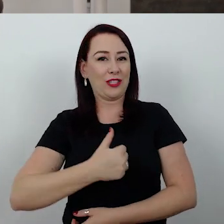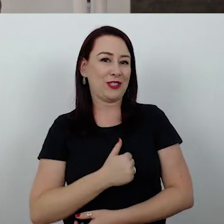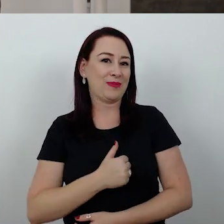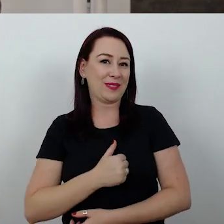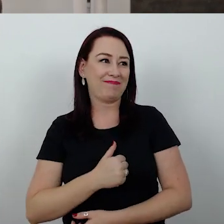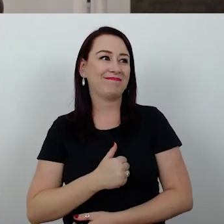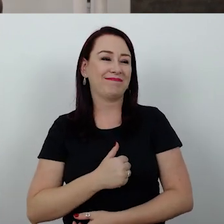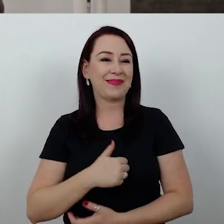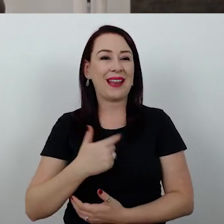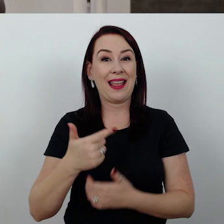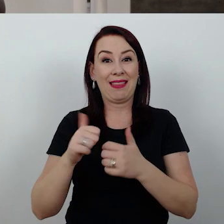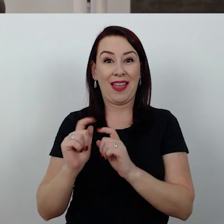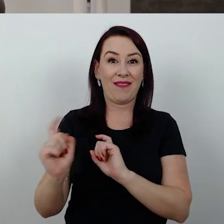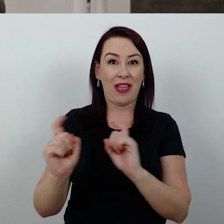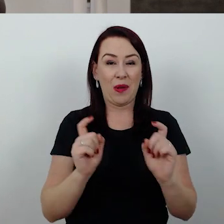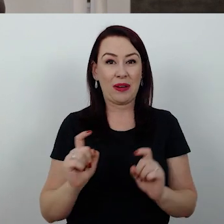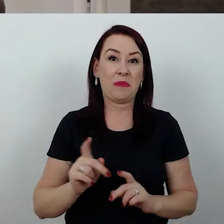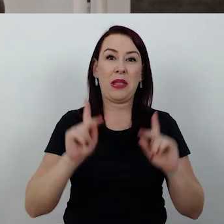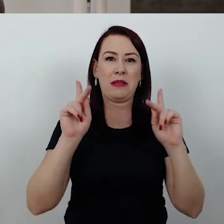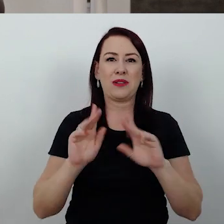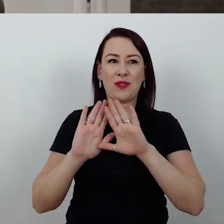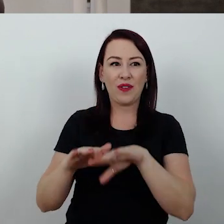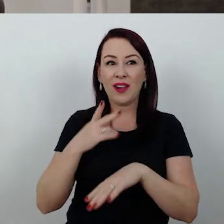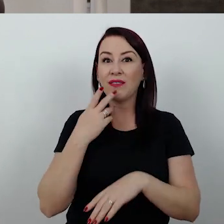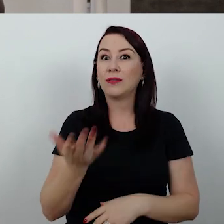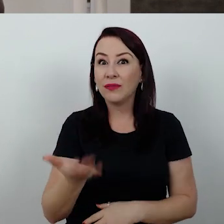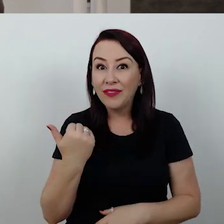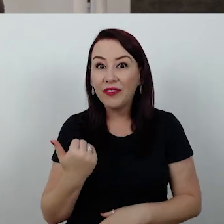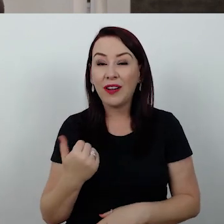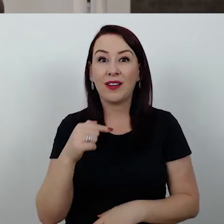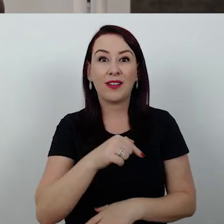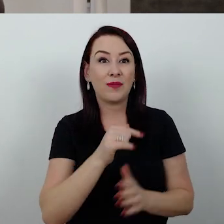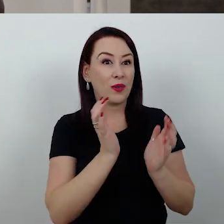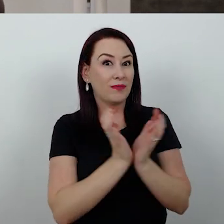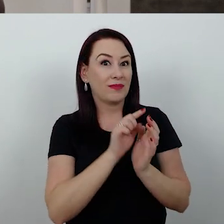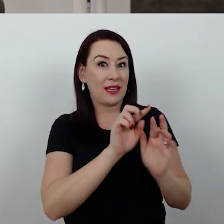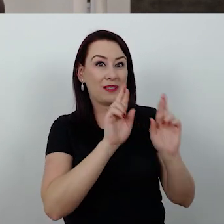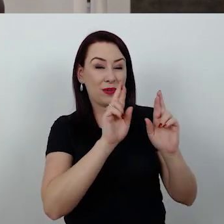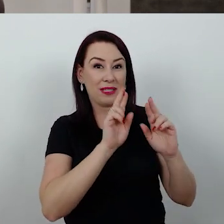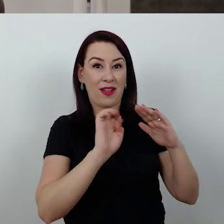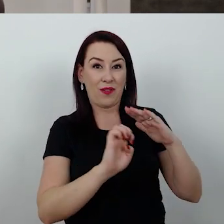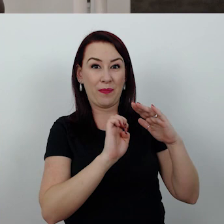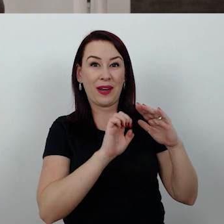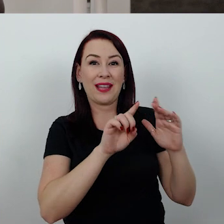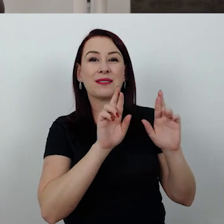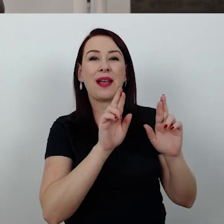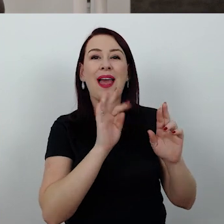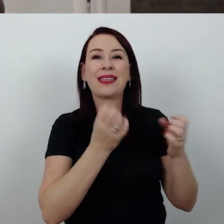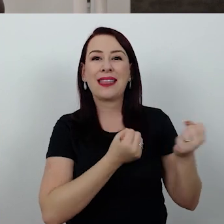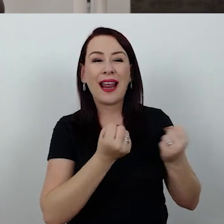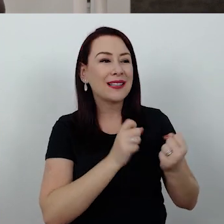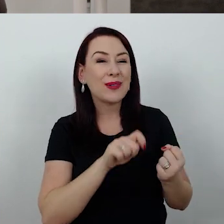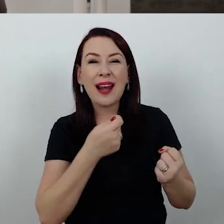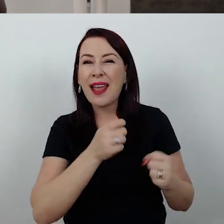eu lembro de falar nas reuniões, falava, cara, vamos tornar a Companhia de Trânsito de São Paulo a mais poderosa do